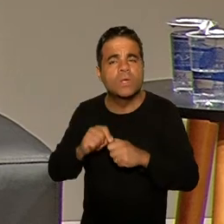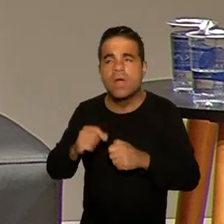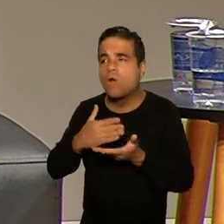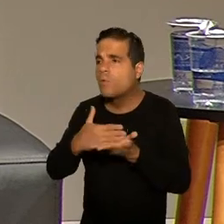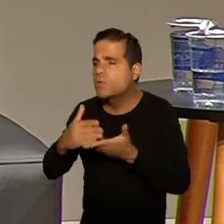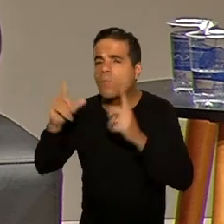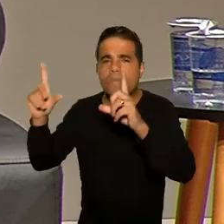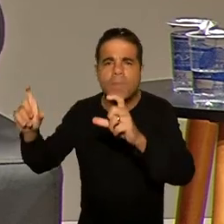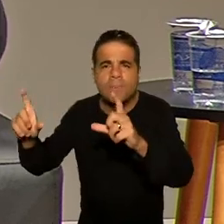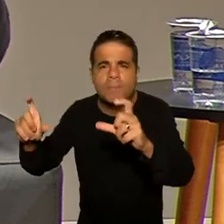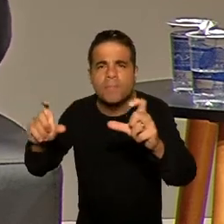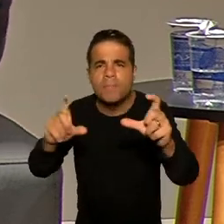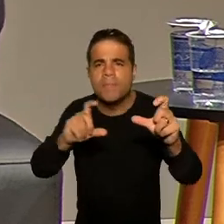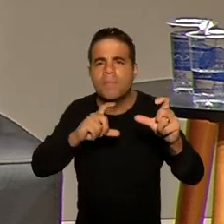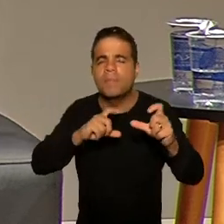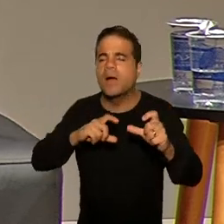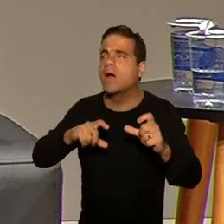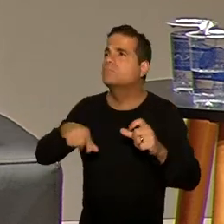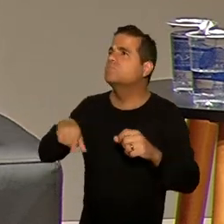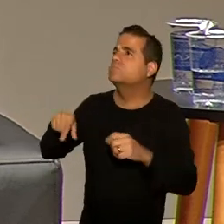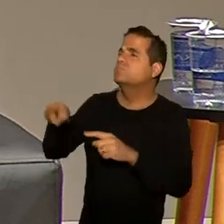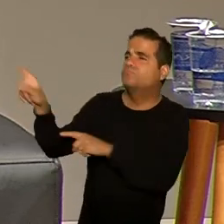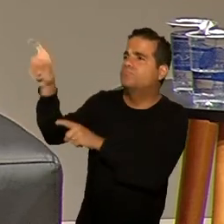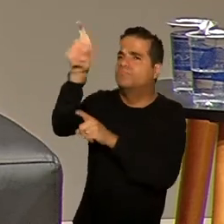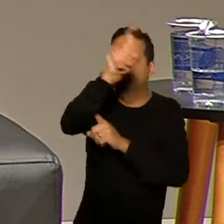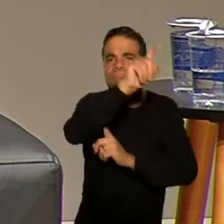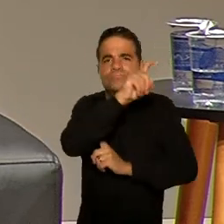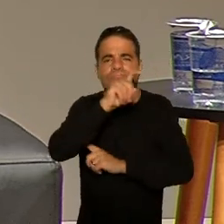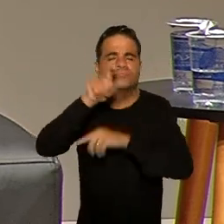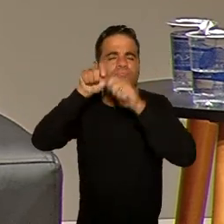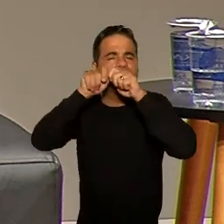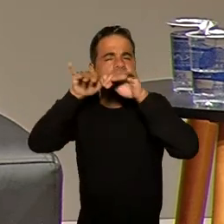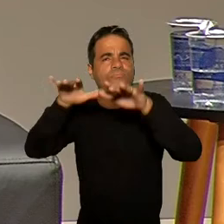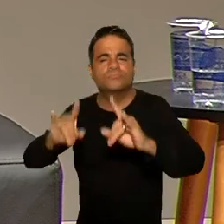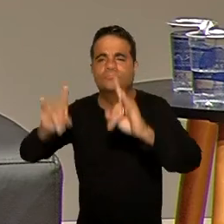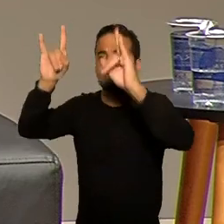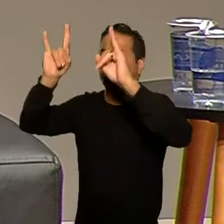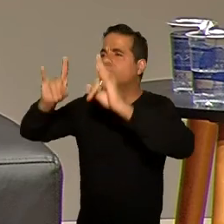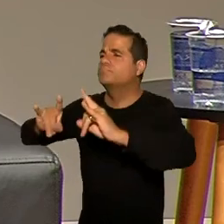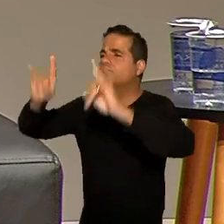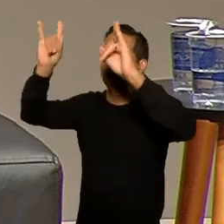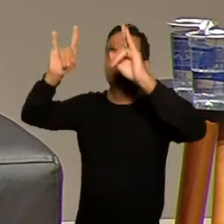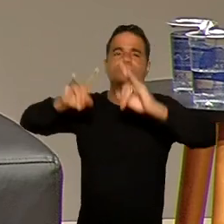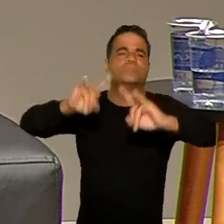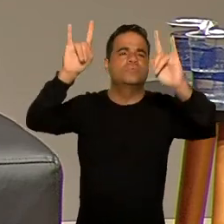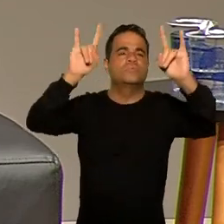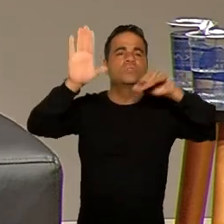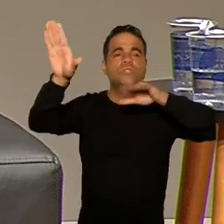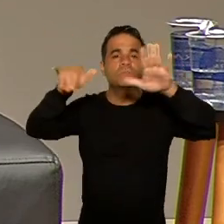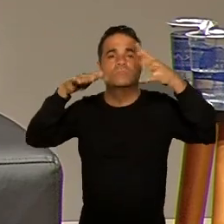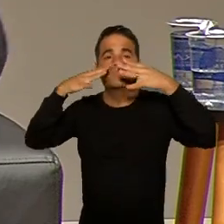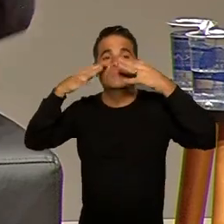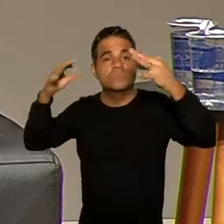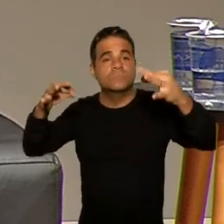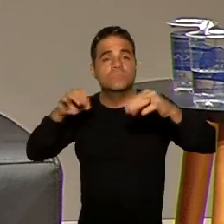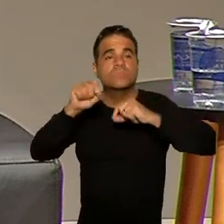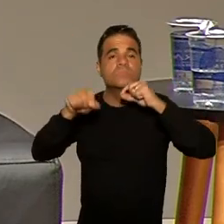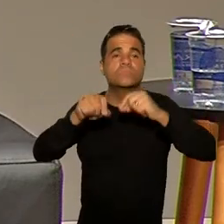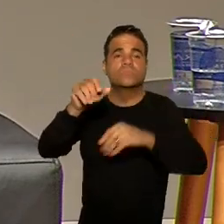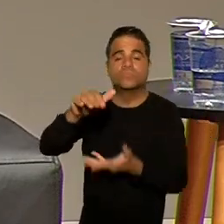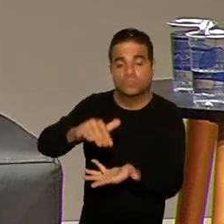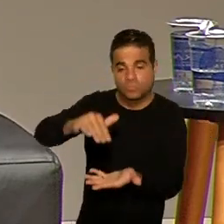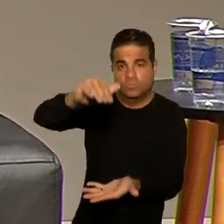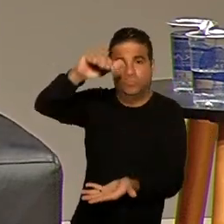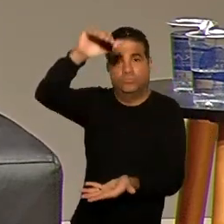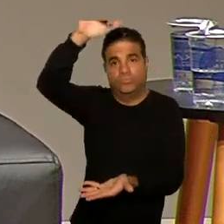a fotografar os extintores que estavam distribuídos pelos prédios chamando a atenção para o fato de que um